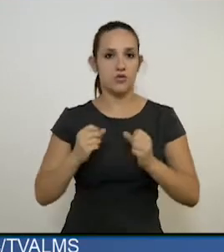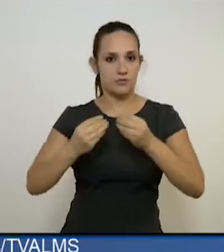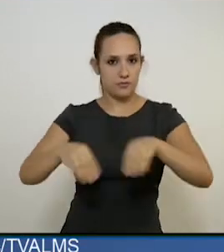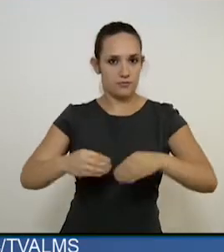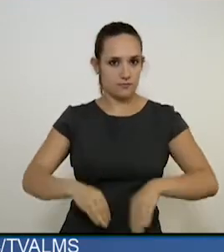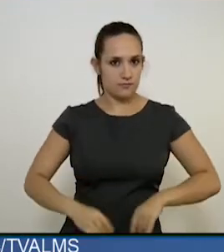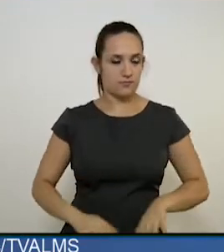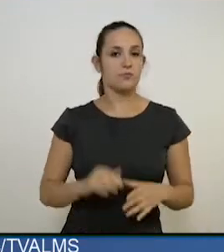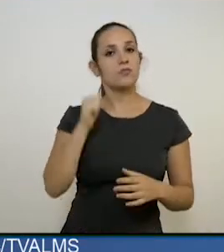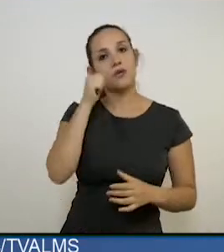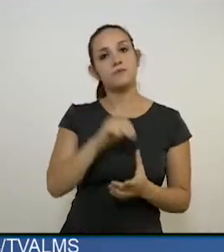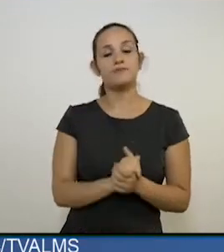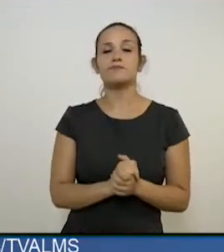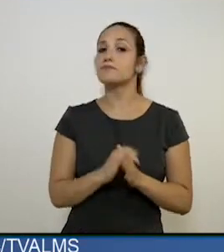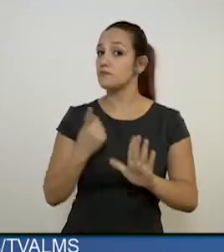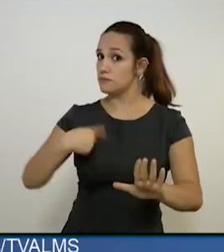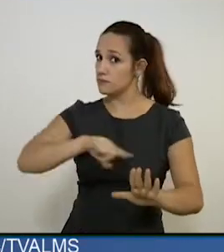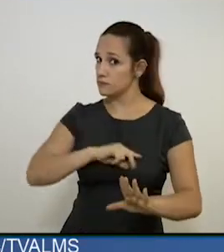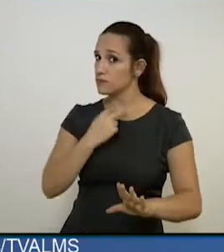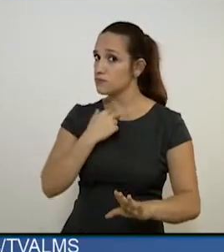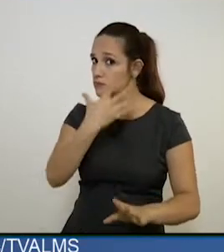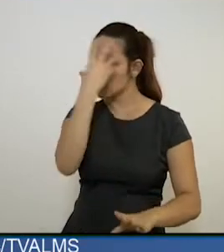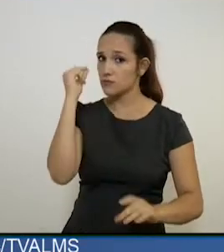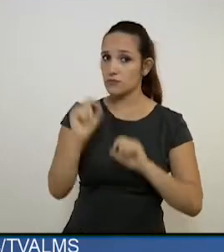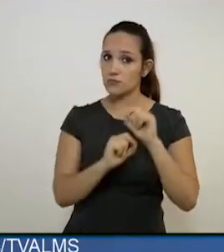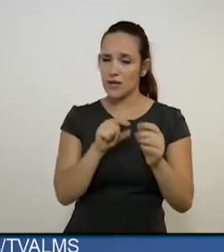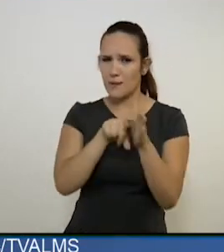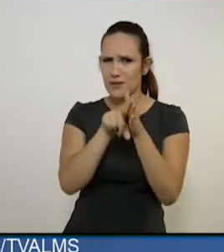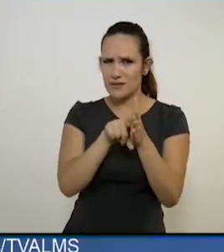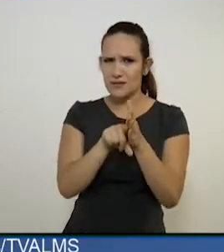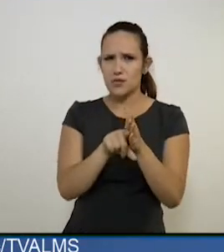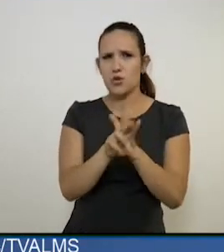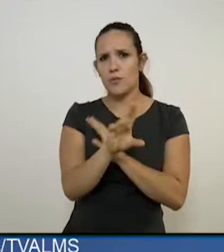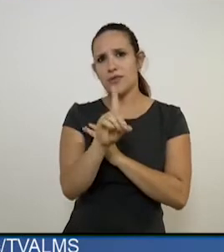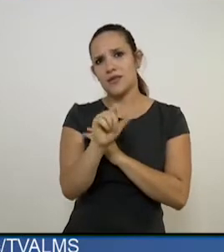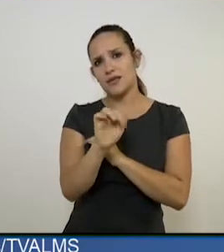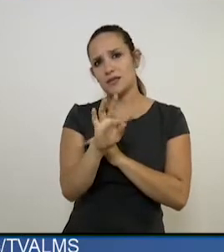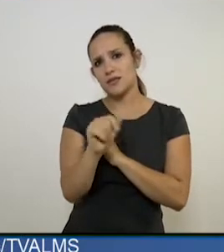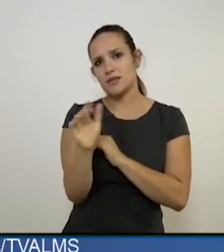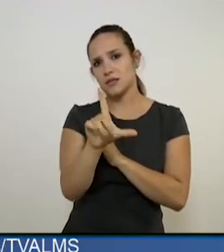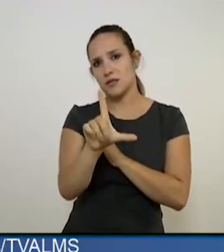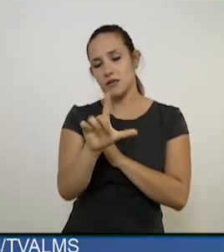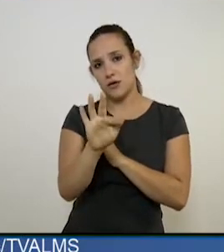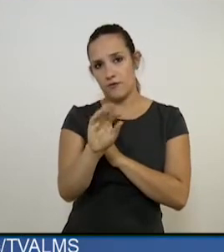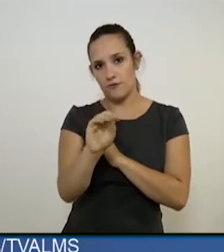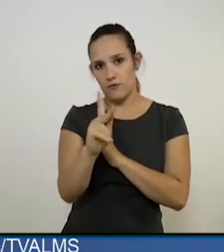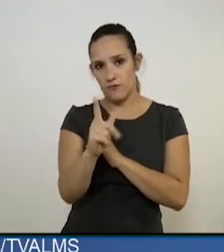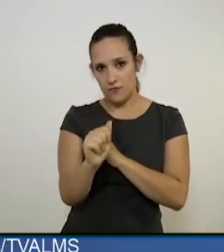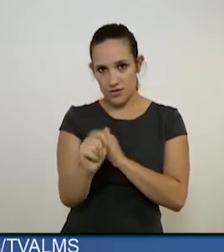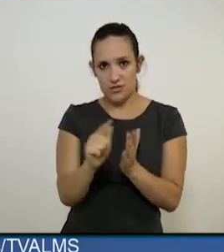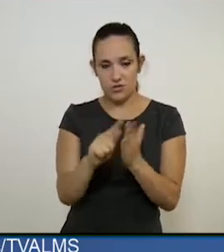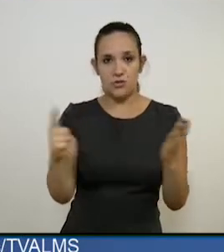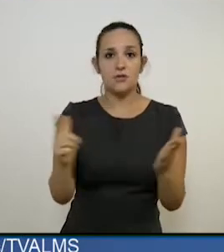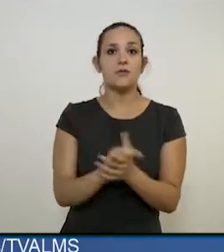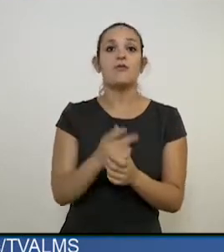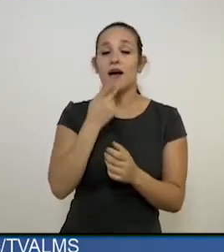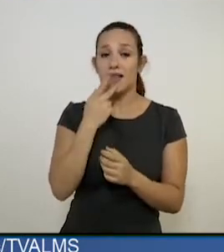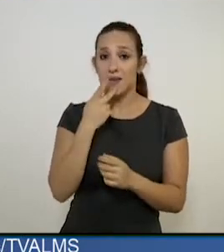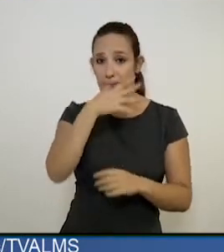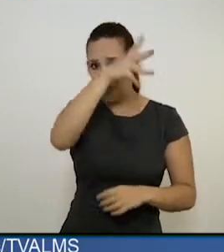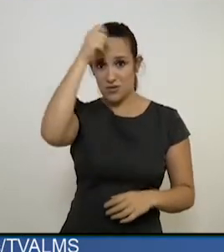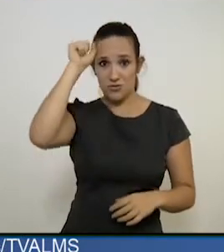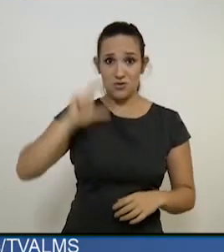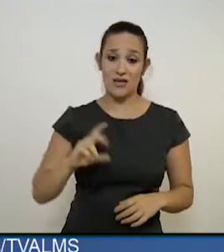Não esqueçamos que, segundo pesquisa do Instituto Datafolha, Mato Grosso do Sul é o 5º estado brasileiro em número